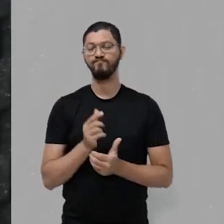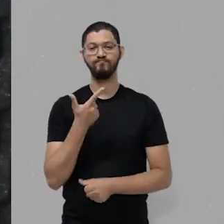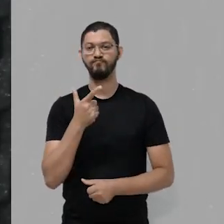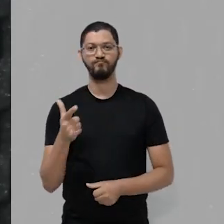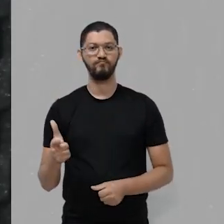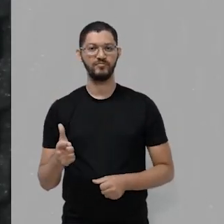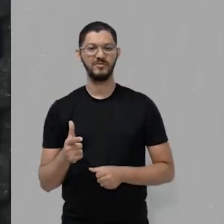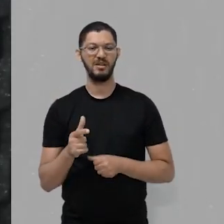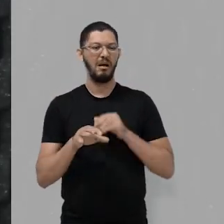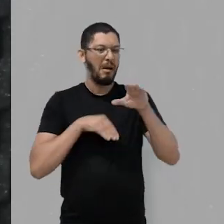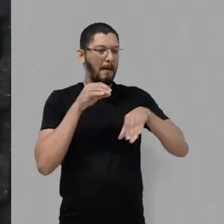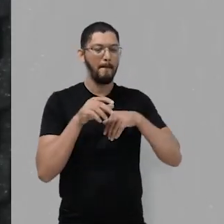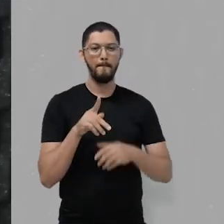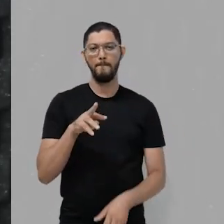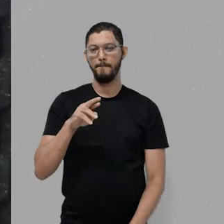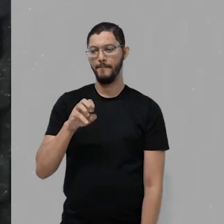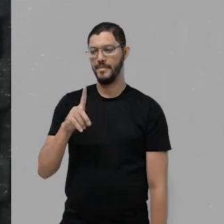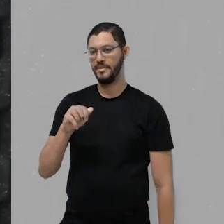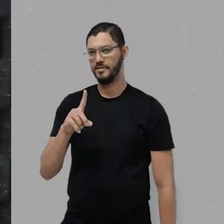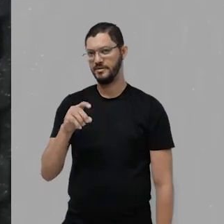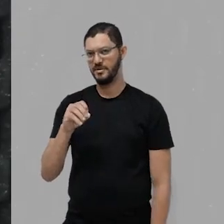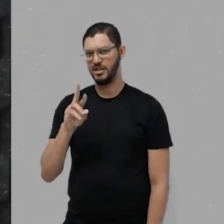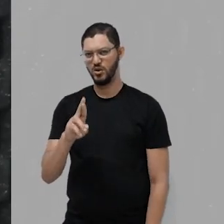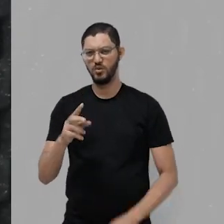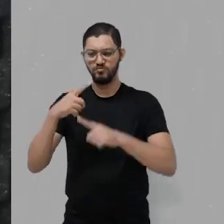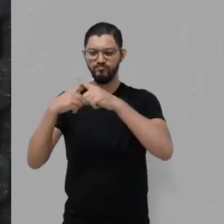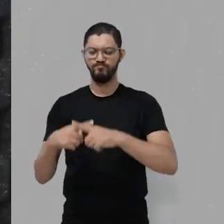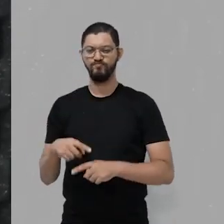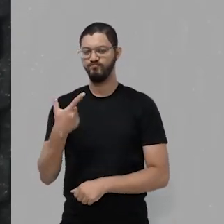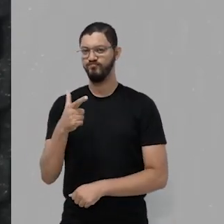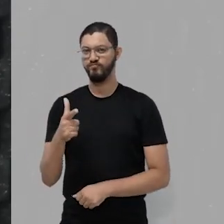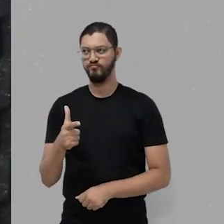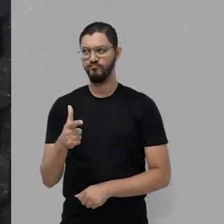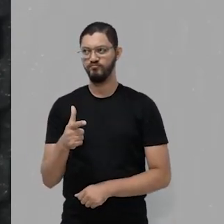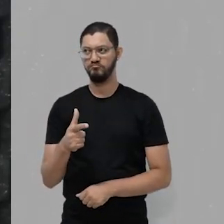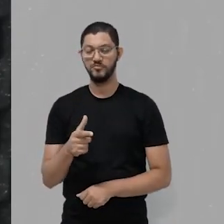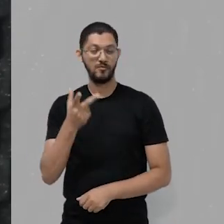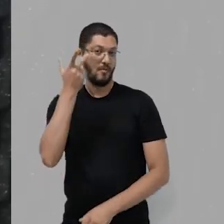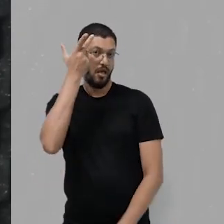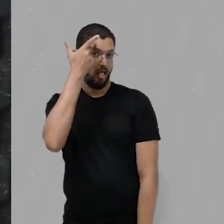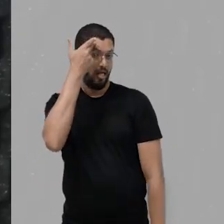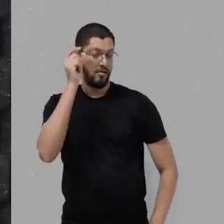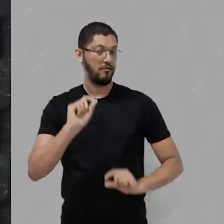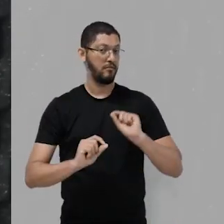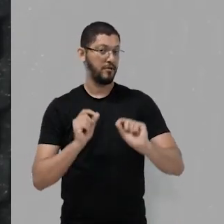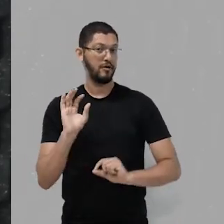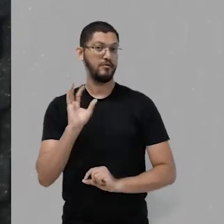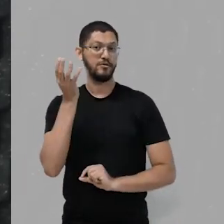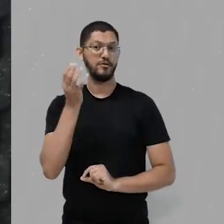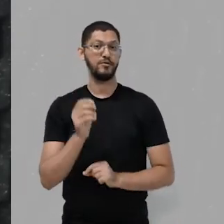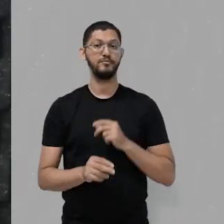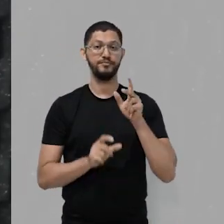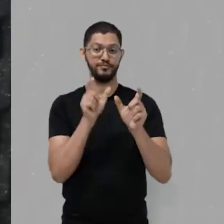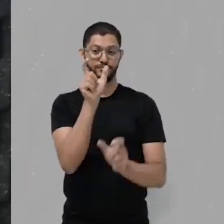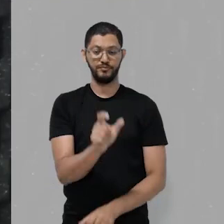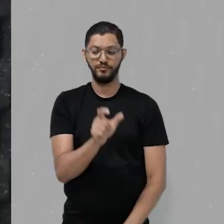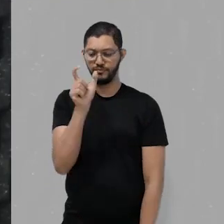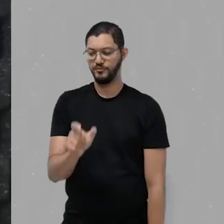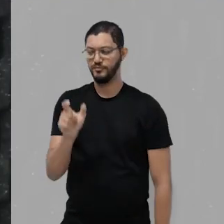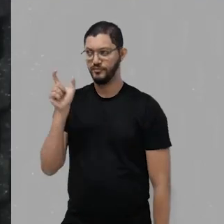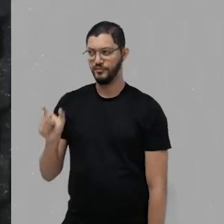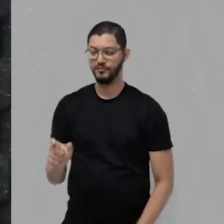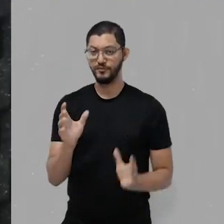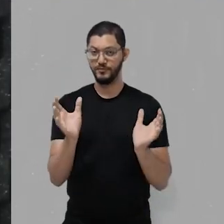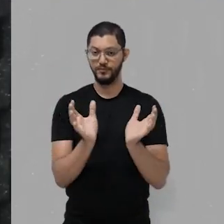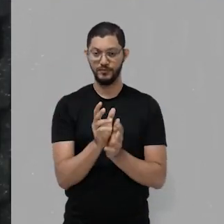tem predadores, não tem competição entre elas, a tendência natural, né, é que os indivíduos